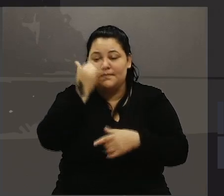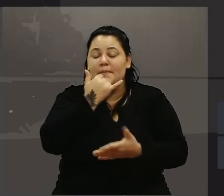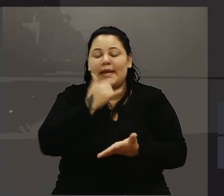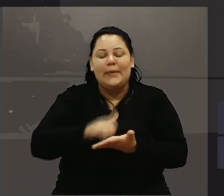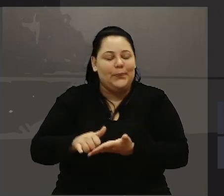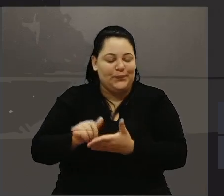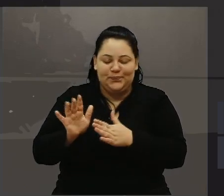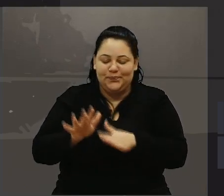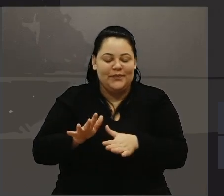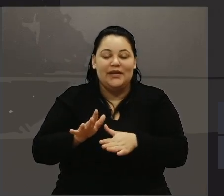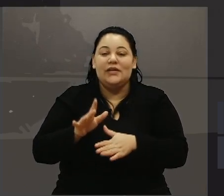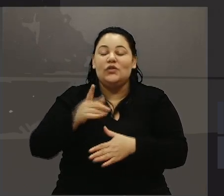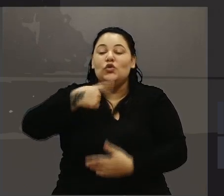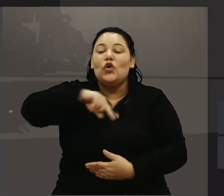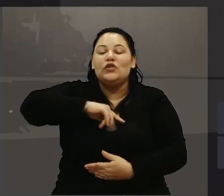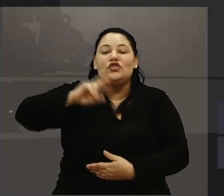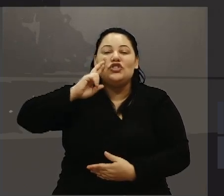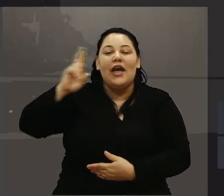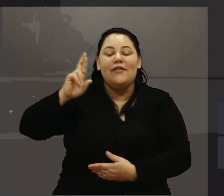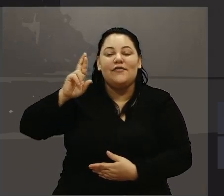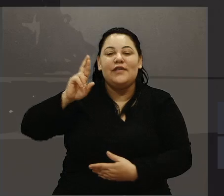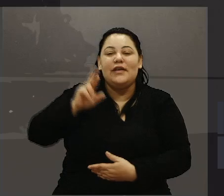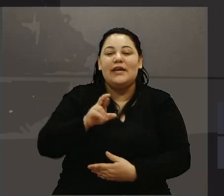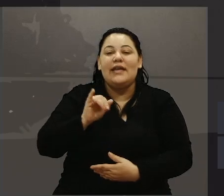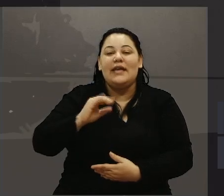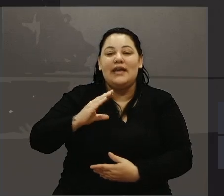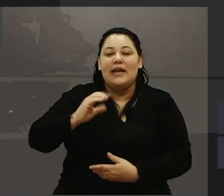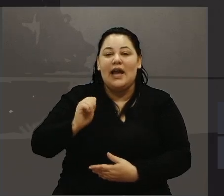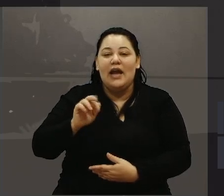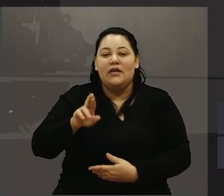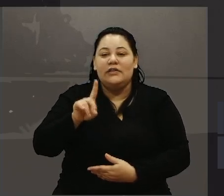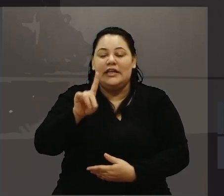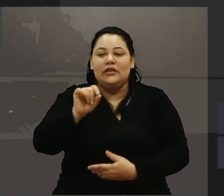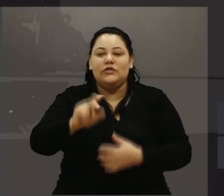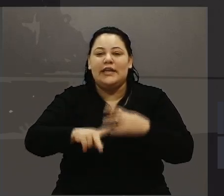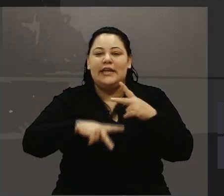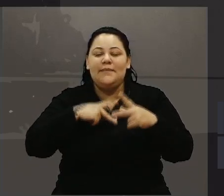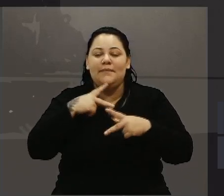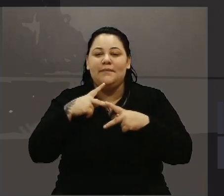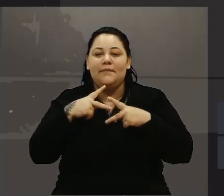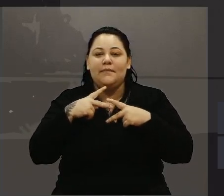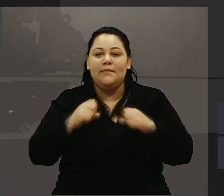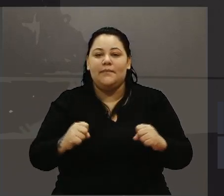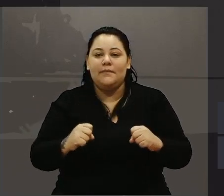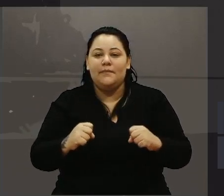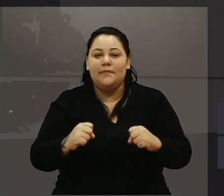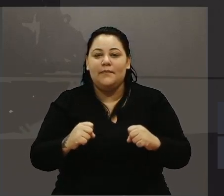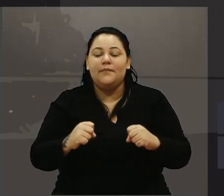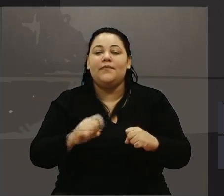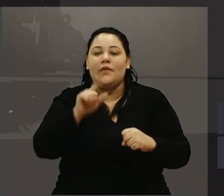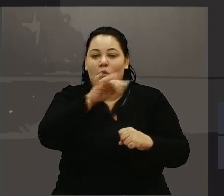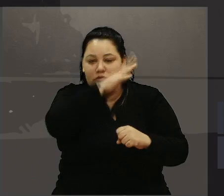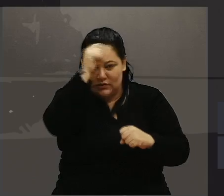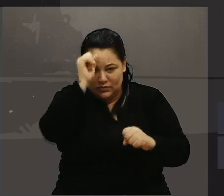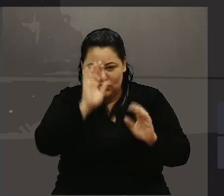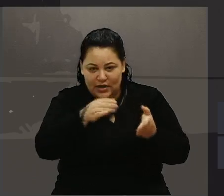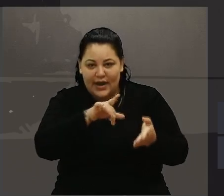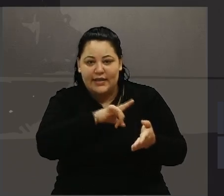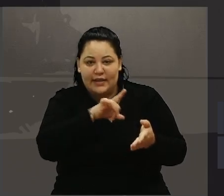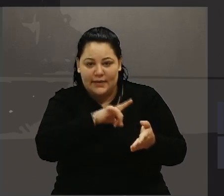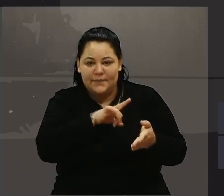do nosso diretor ali, o Ricardo Daneluz, dizendo que em 10, 15 dias o município já quer ter a definição, então,